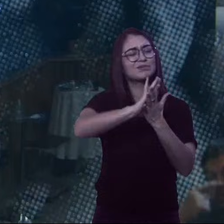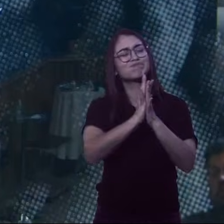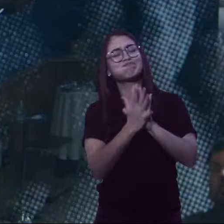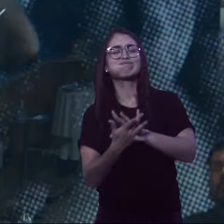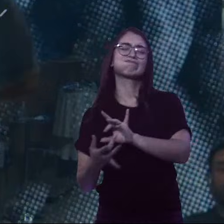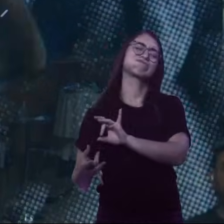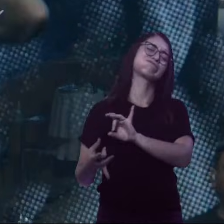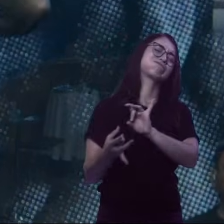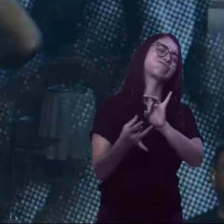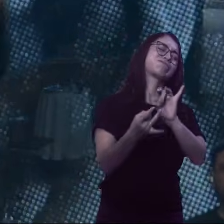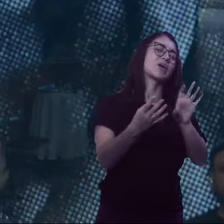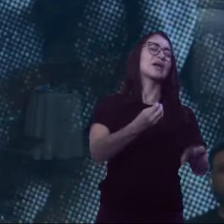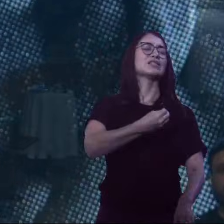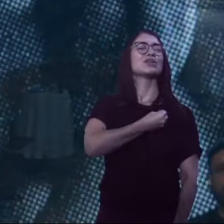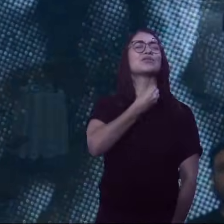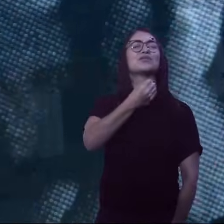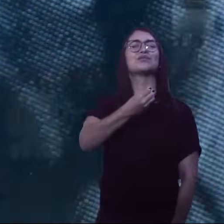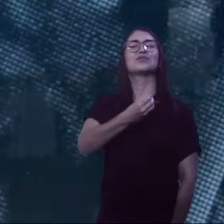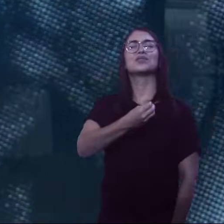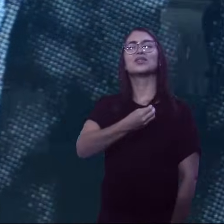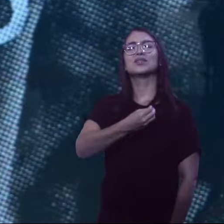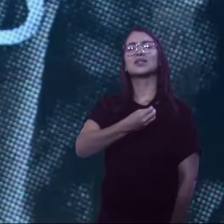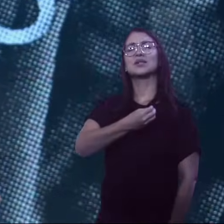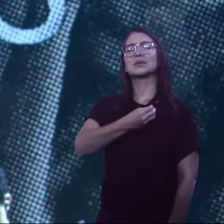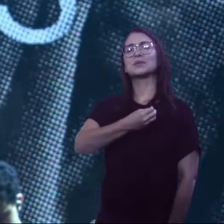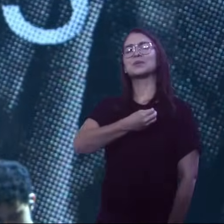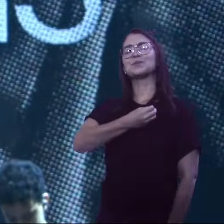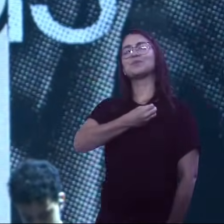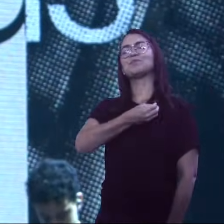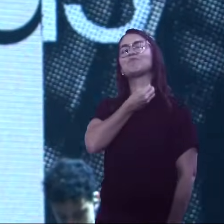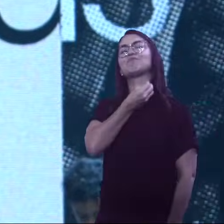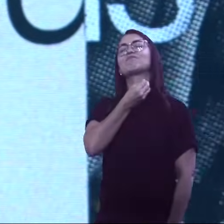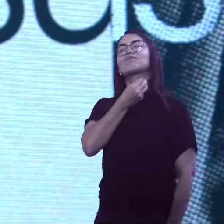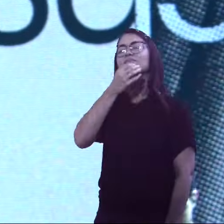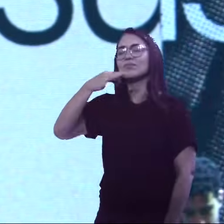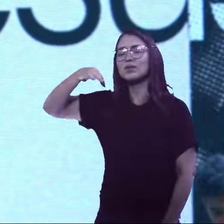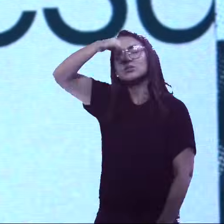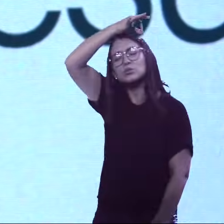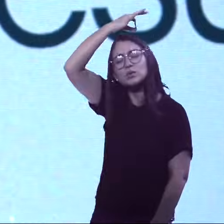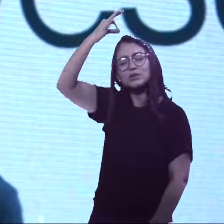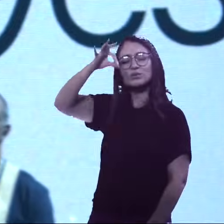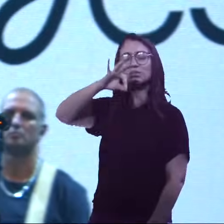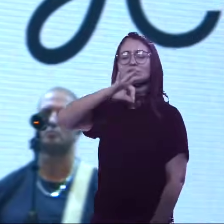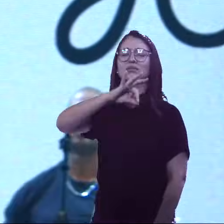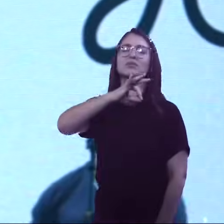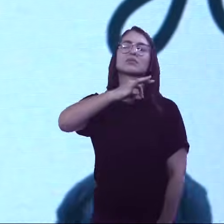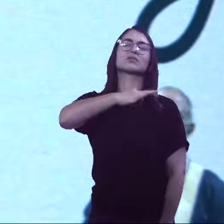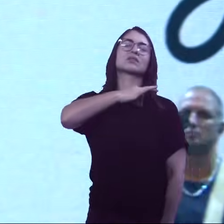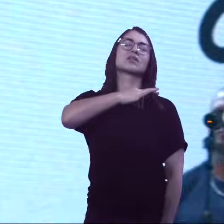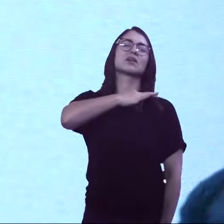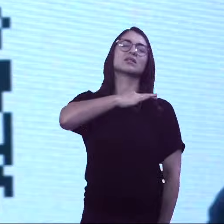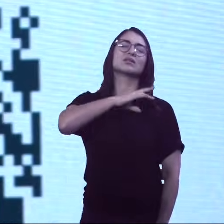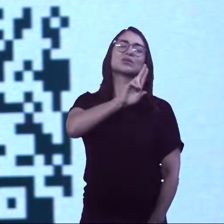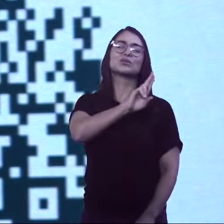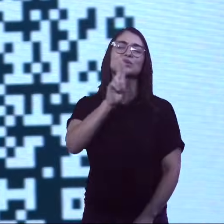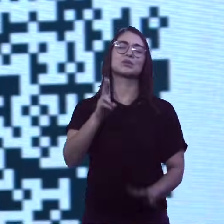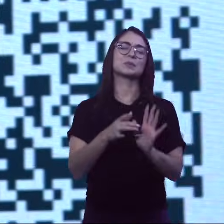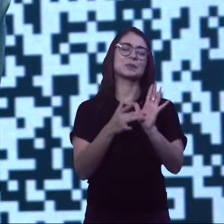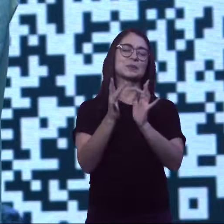podermos viver o novo de Deus. Nos enche do Teu Espírito, Pai. Em nome